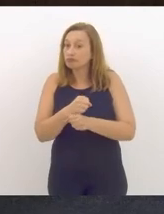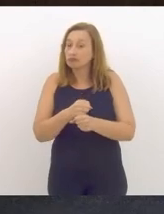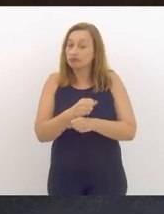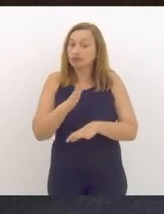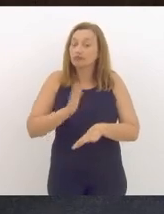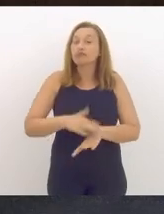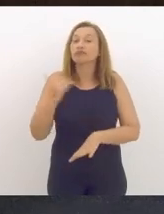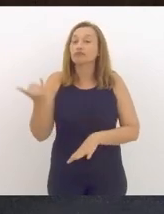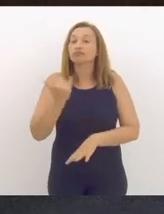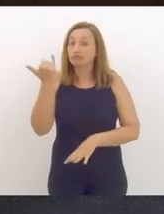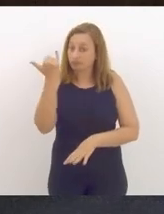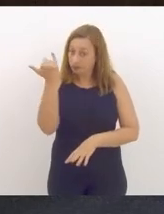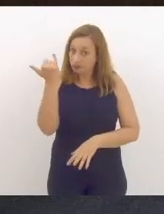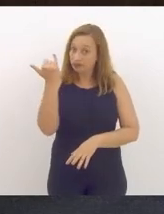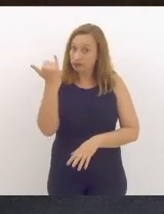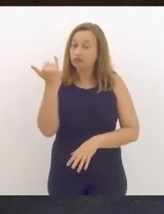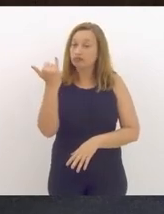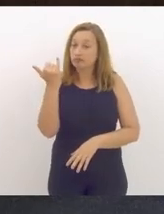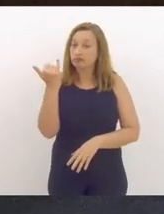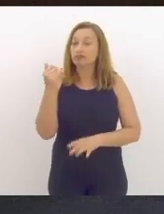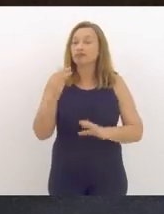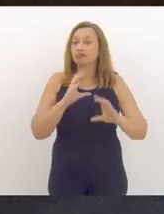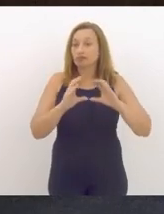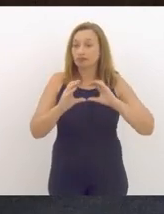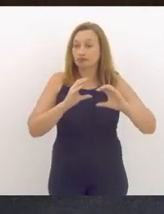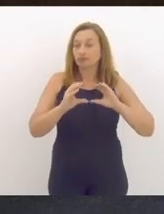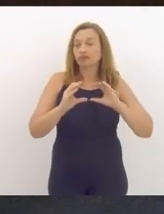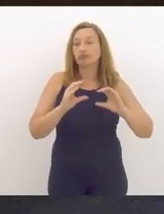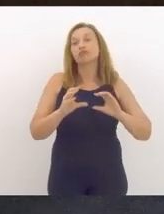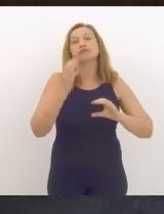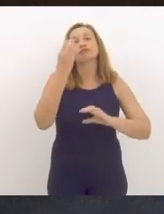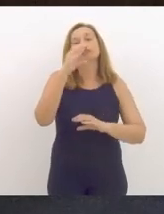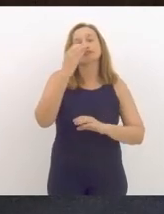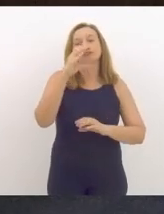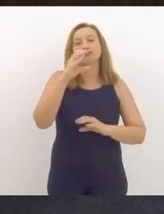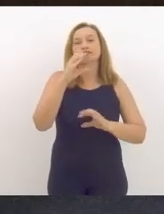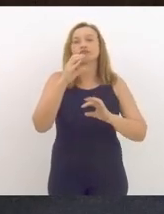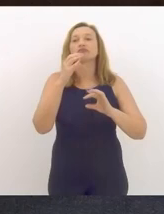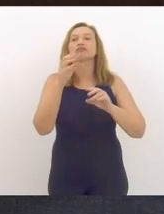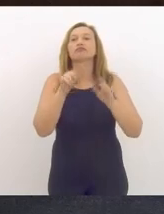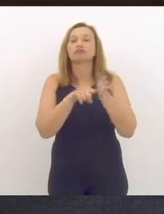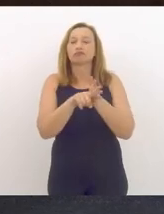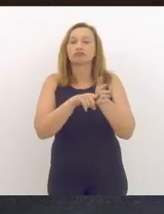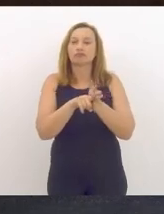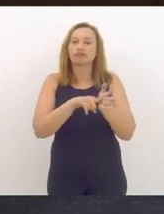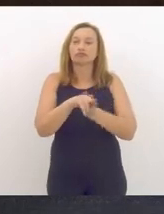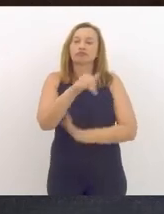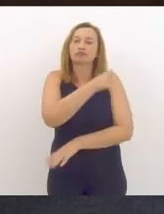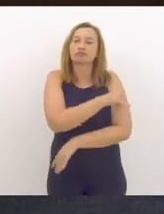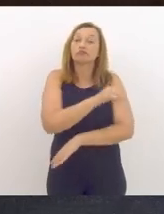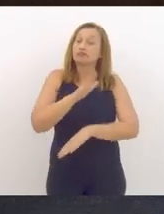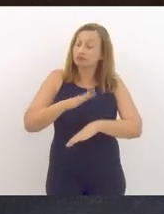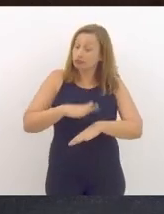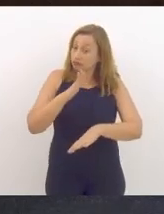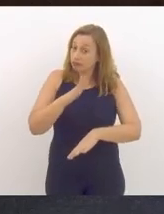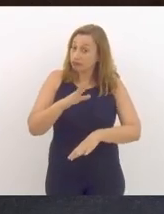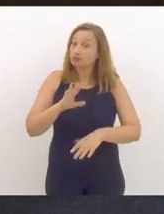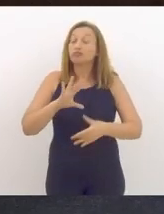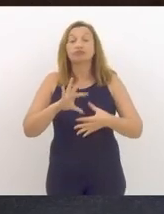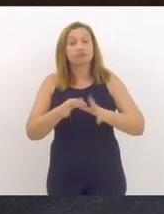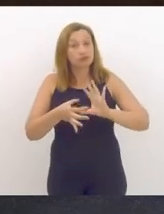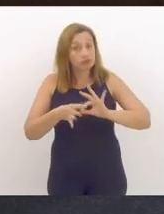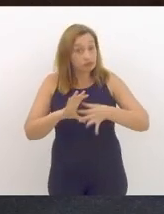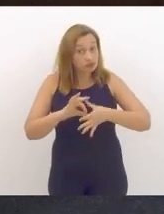mais importantes interlocutoras das instituições de ciência e pesquisa no Rio de Janeiro. Mas ainda nesse contexto